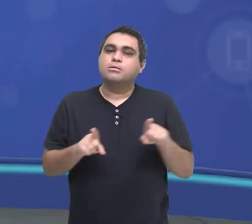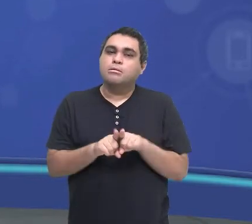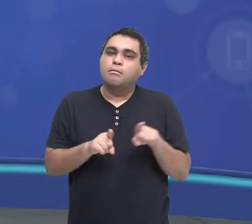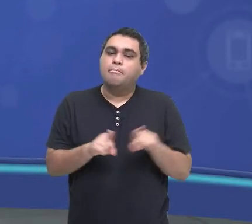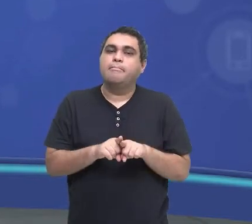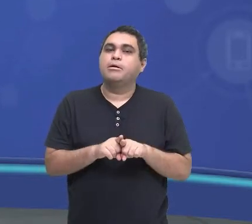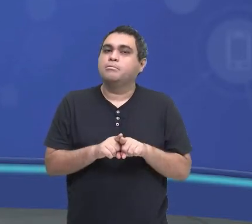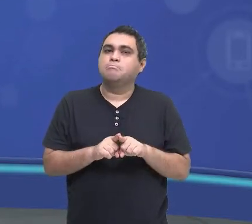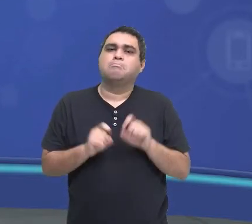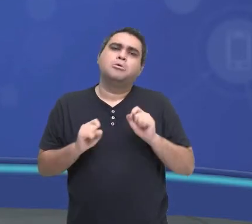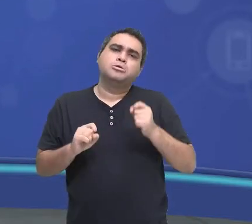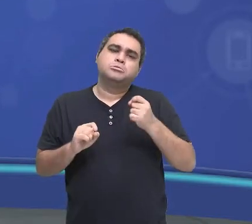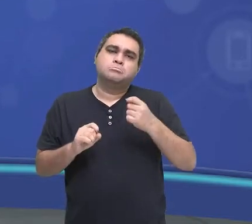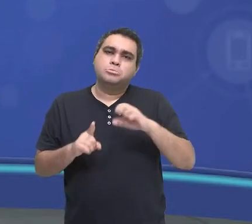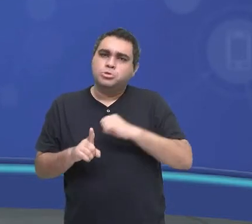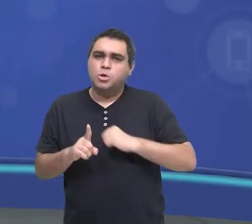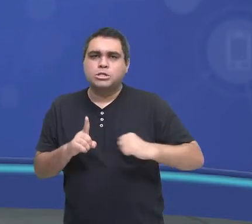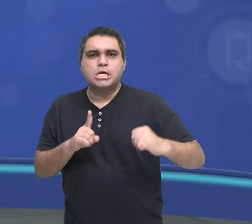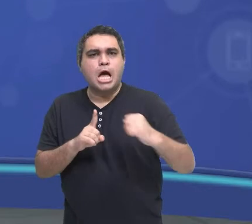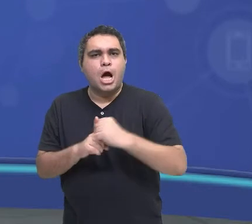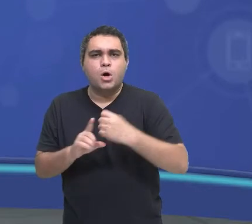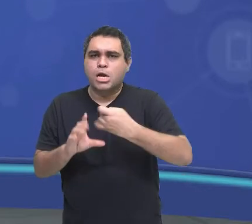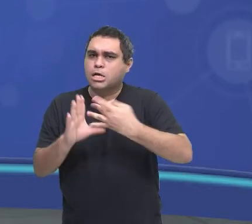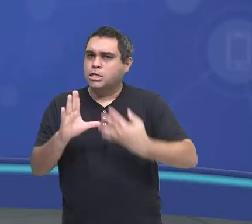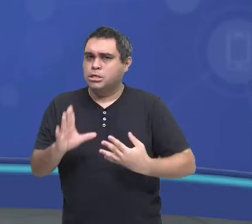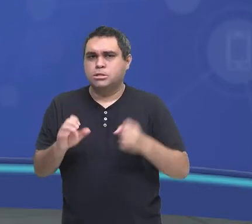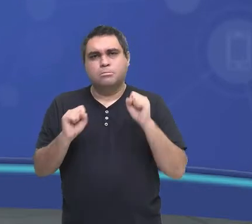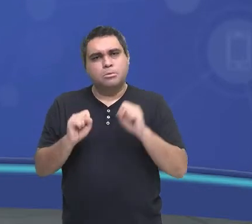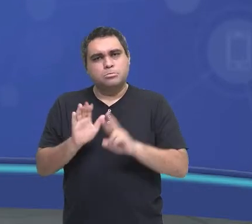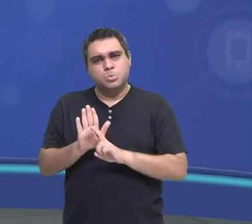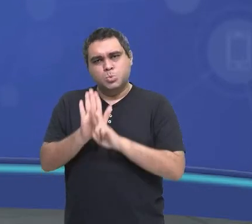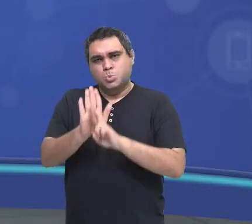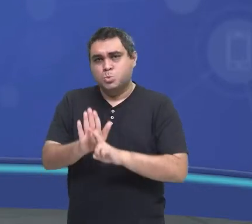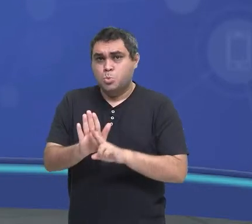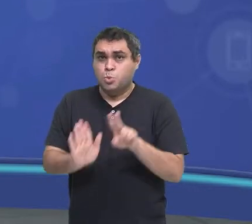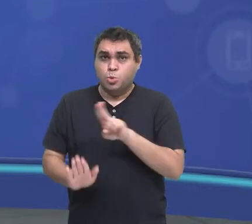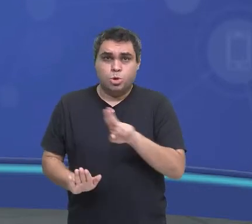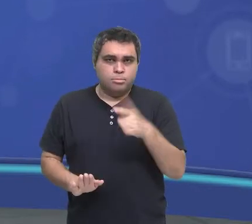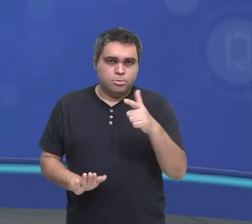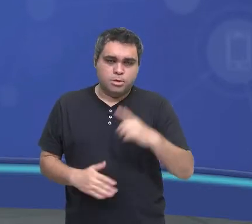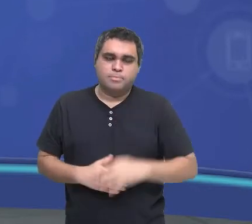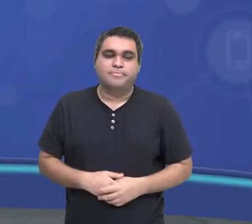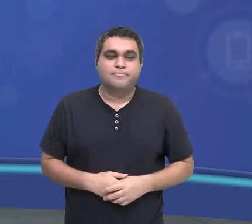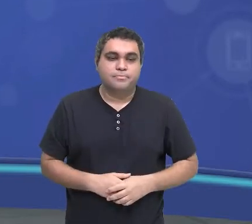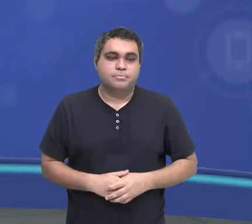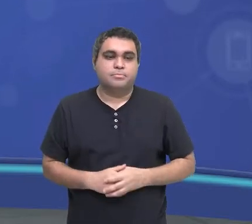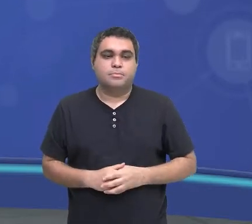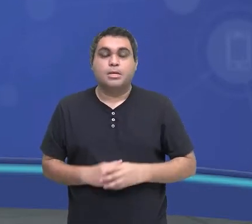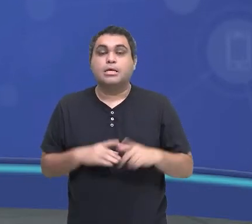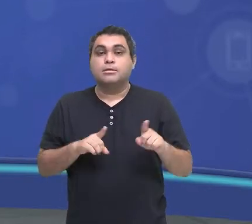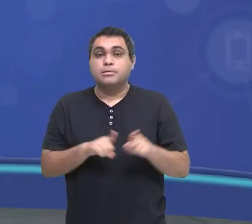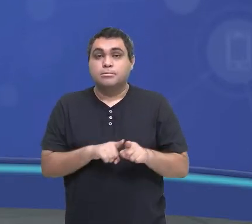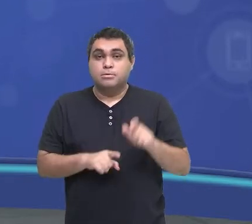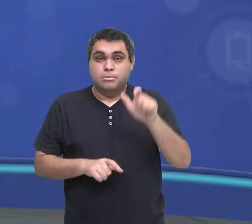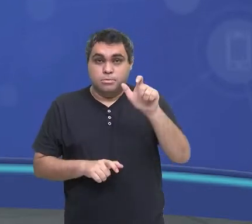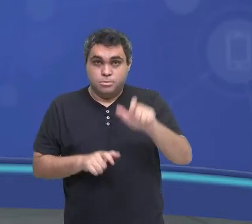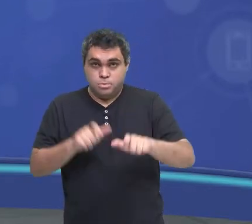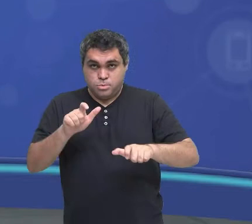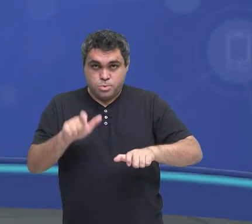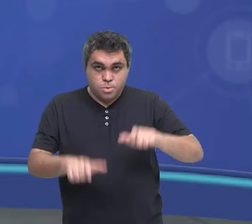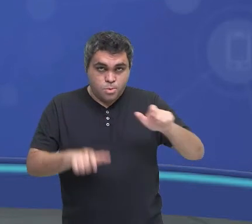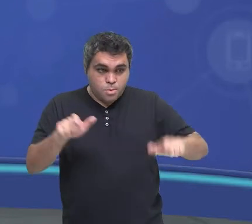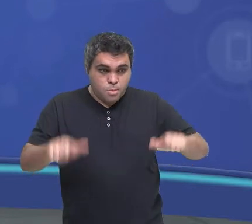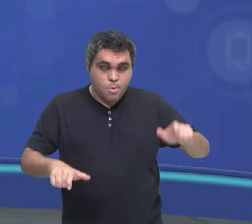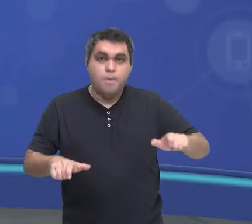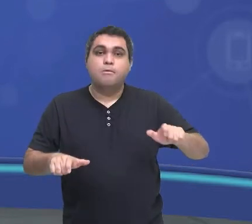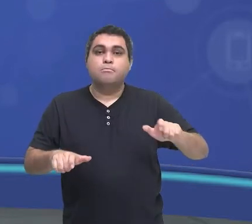para simbolizar vários comportamentos humanos. Muito bem. A preocupação com o homem e com a